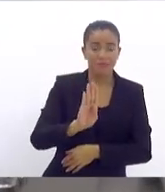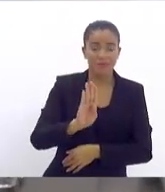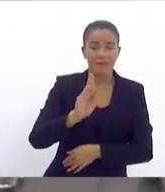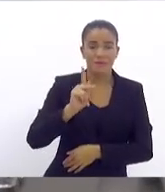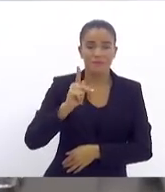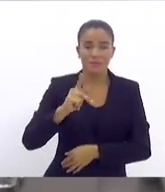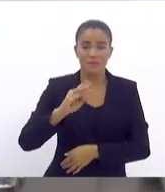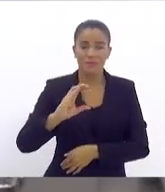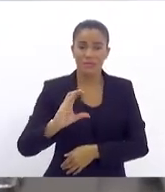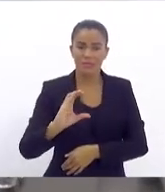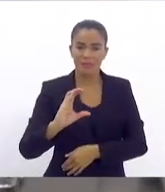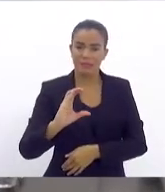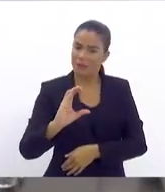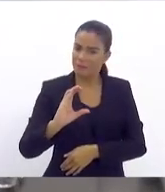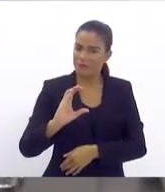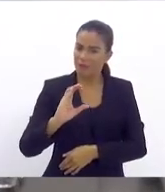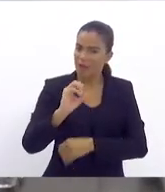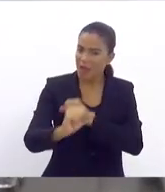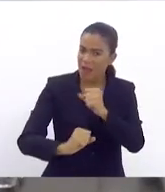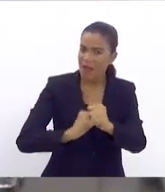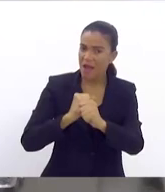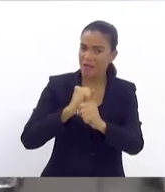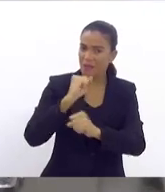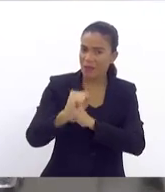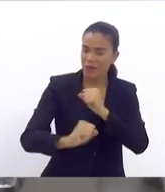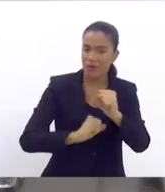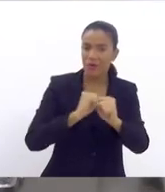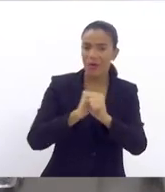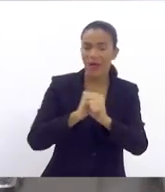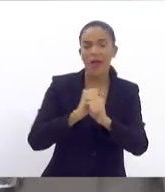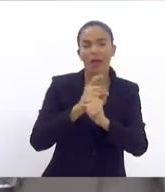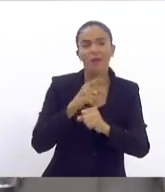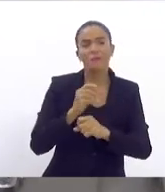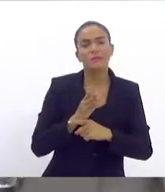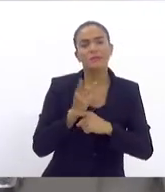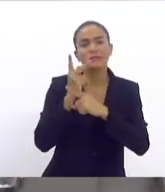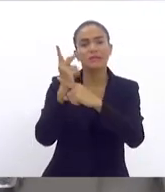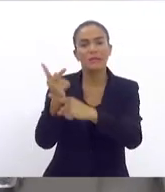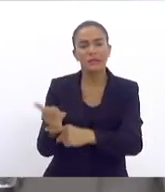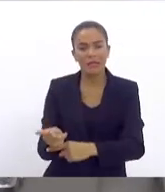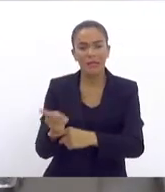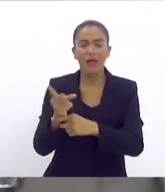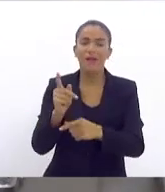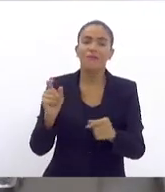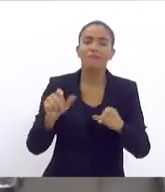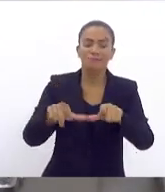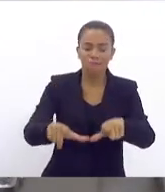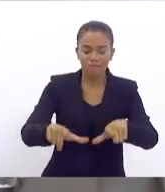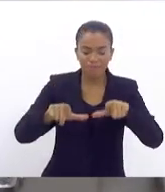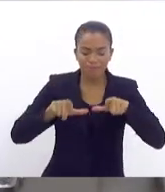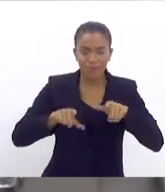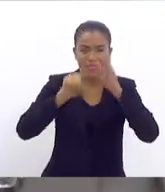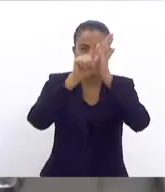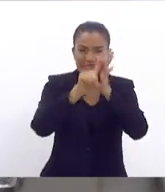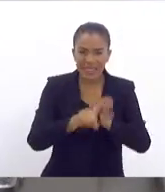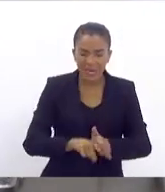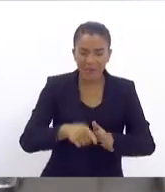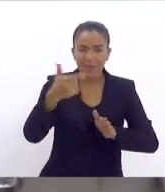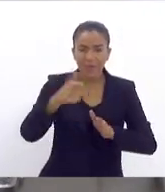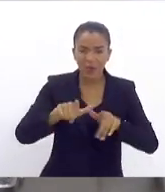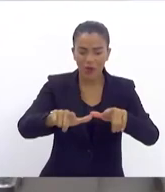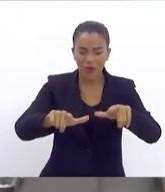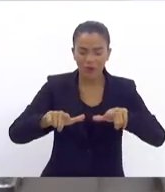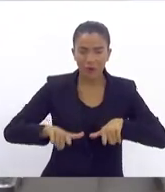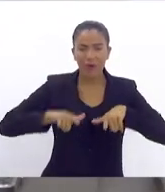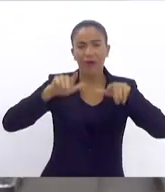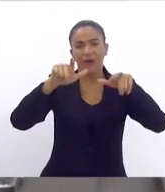tem direito, todo ano ela vai ter que ir lá fazer um laudo novo e entregar aquele laudo